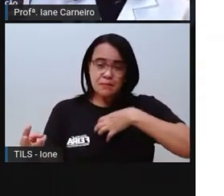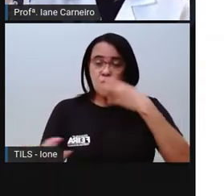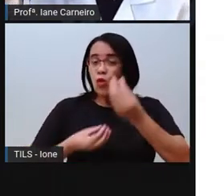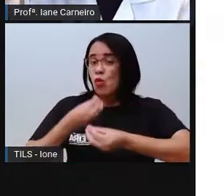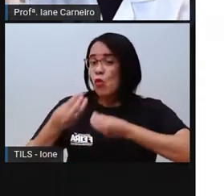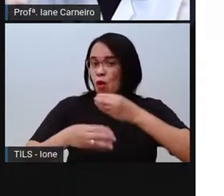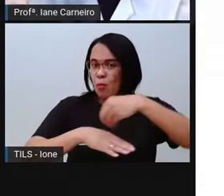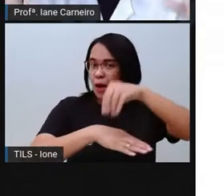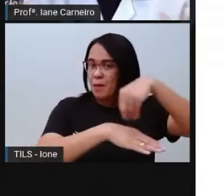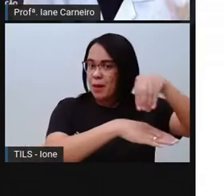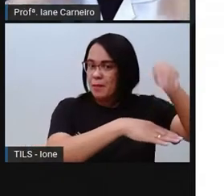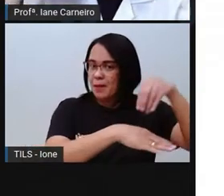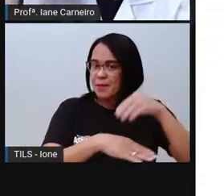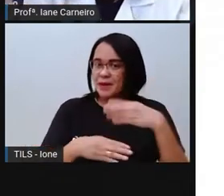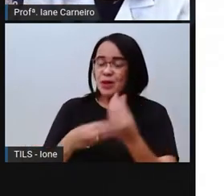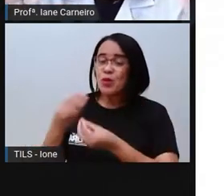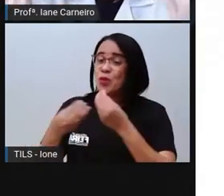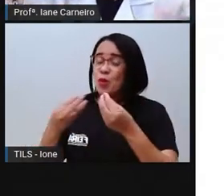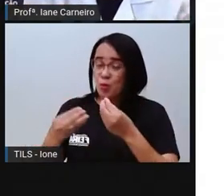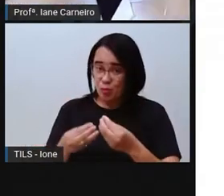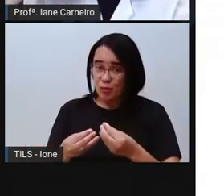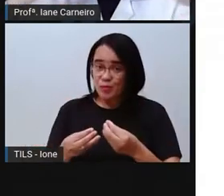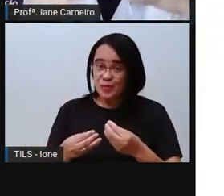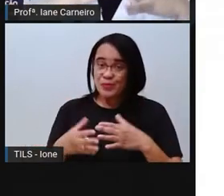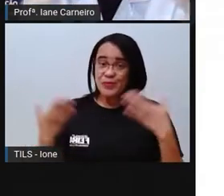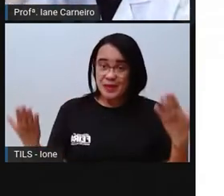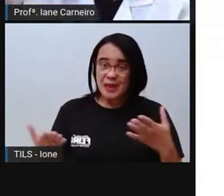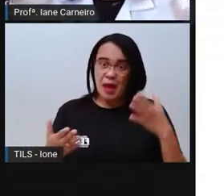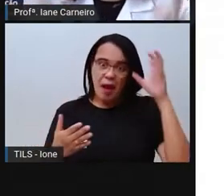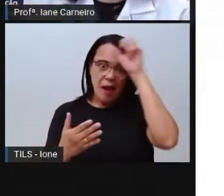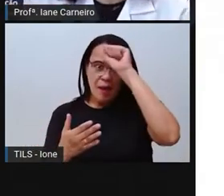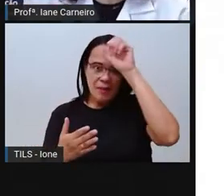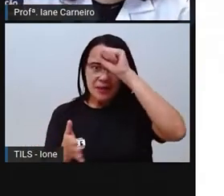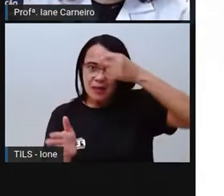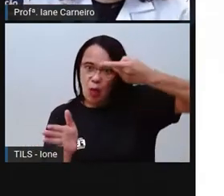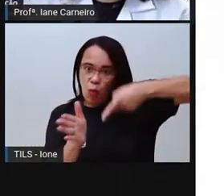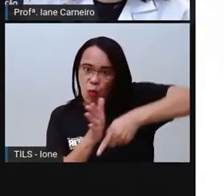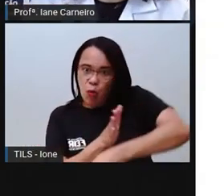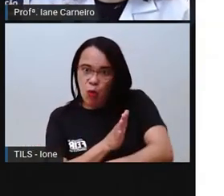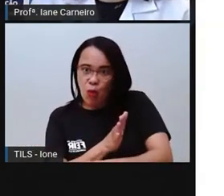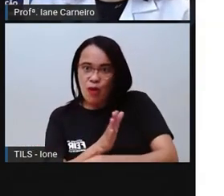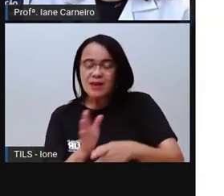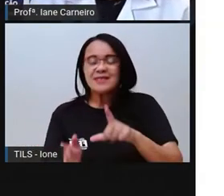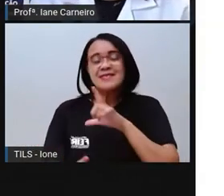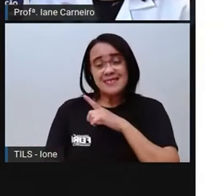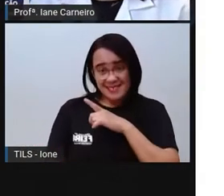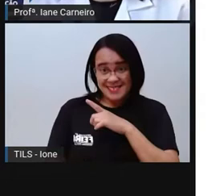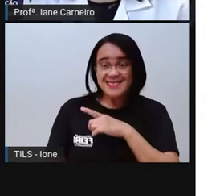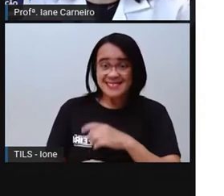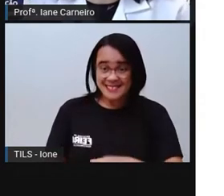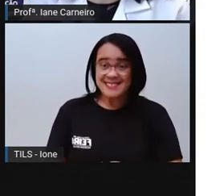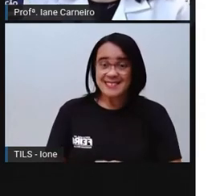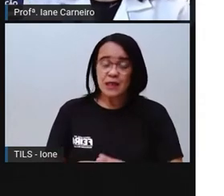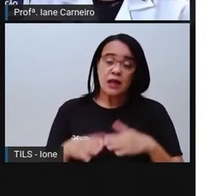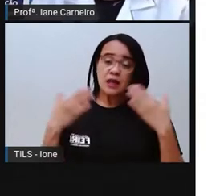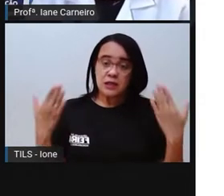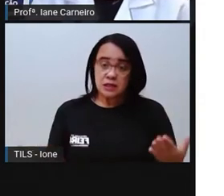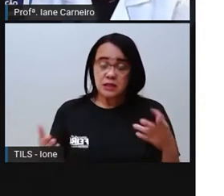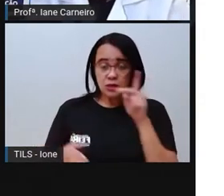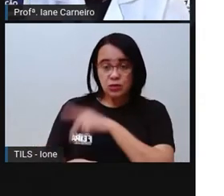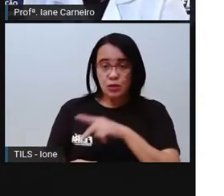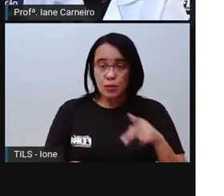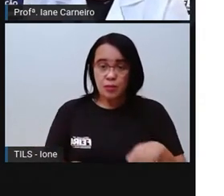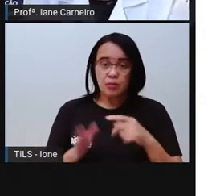diversas formas a gente explorar, né? E explanar um texto, certo? Então, a Pró trouxe aqui a